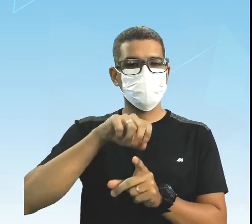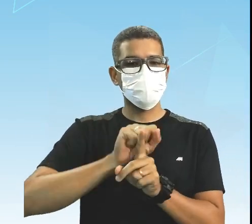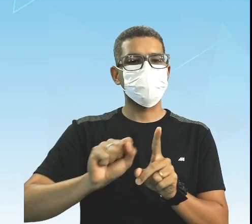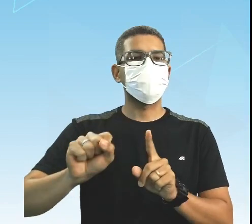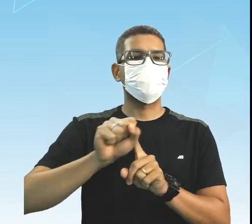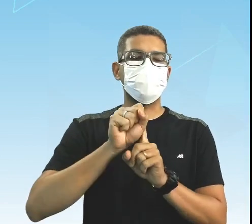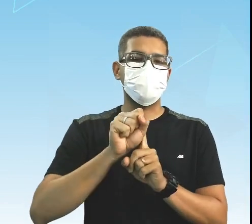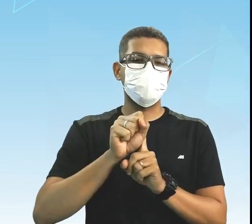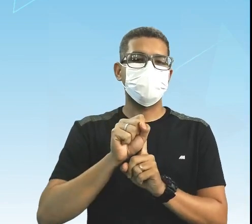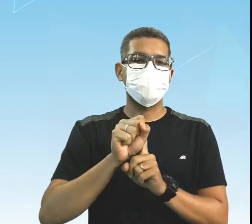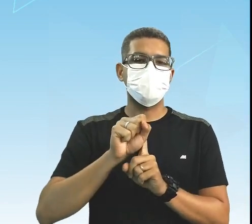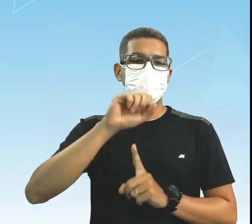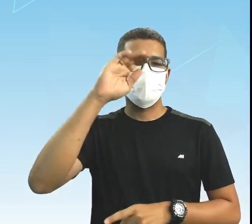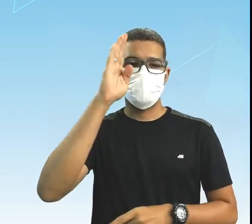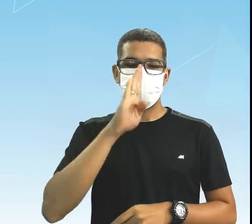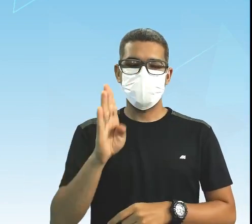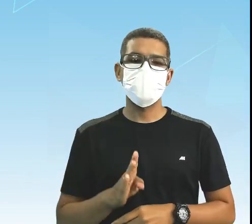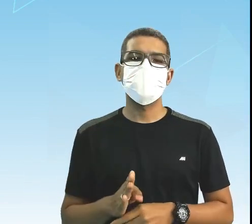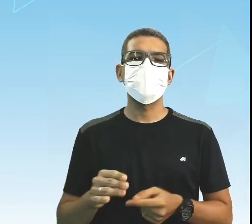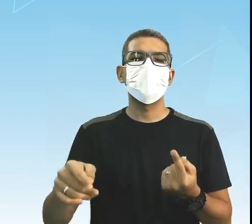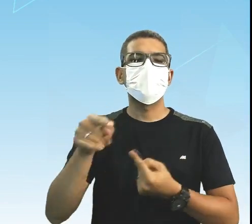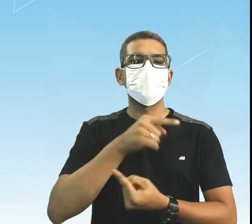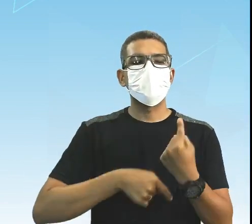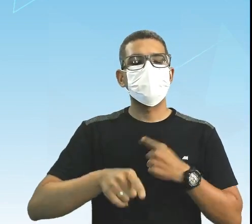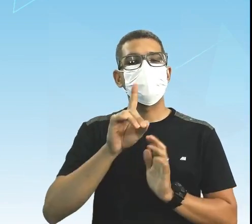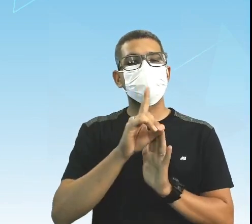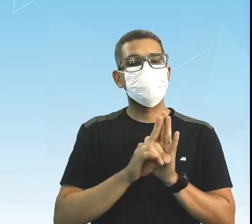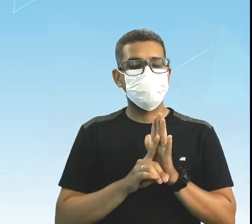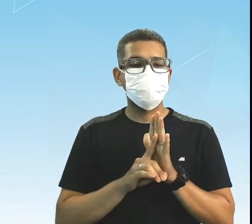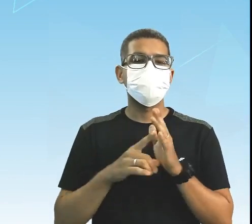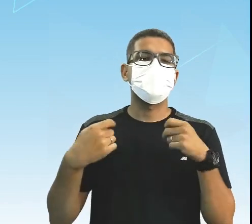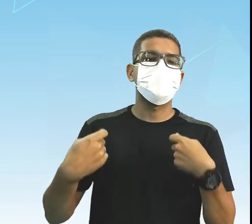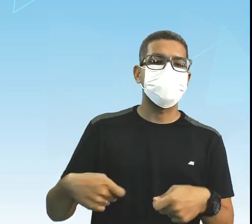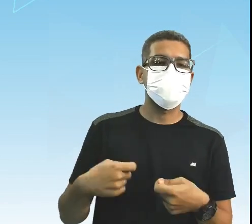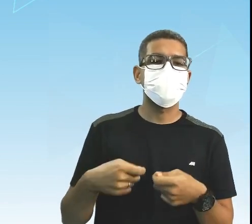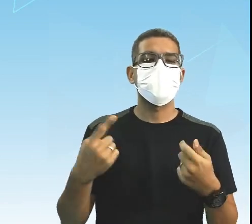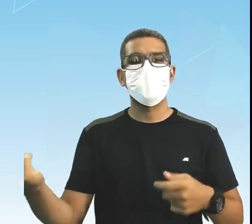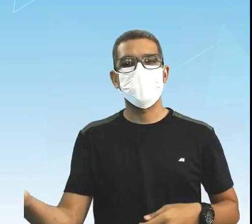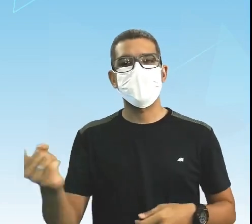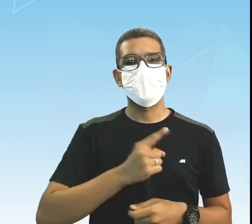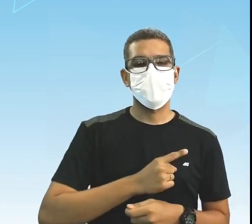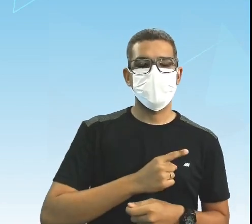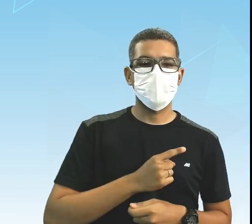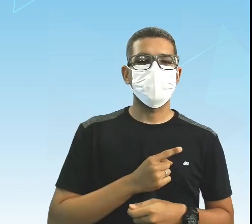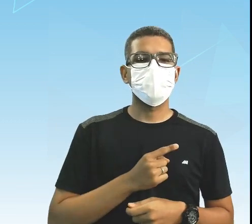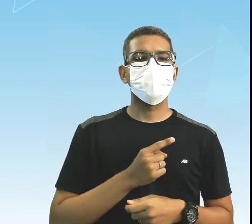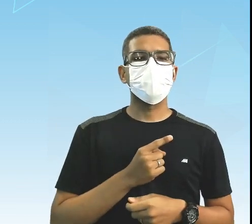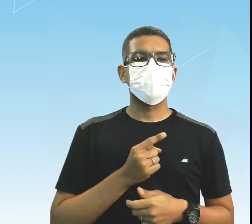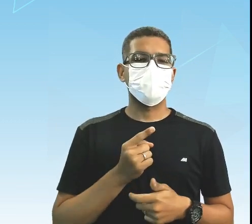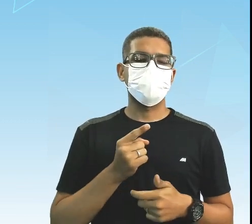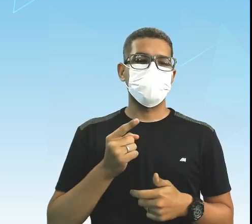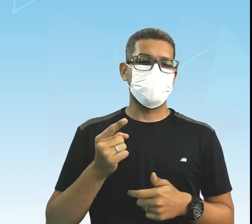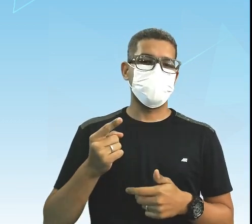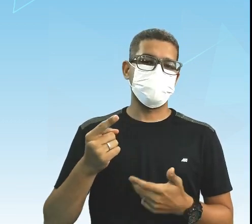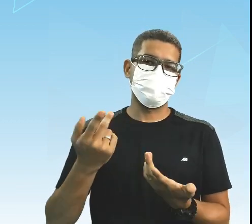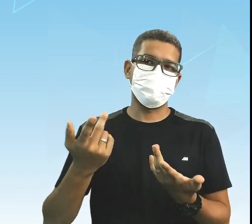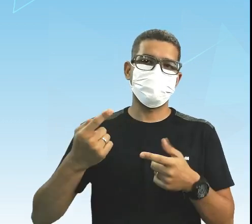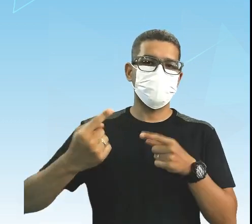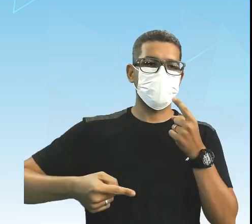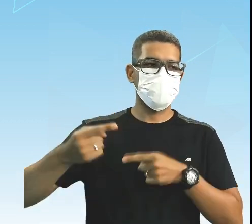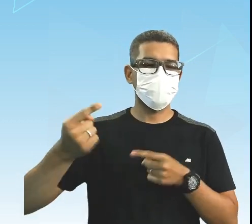sociedade brasileira, em relação a ter os meus direitos e deveres de ir e vir dentro políticos, civis